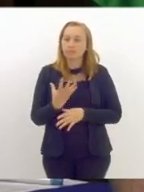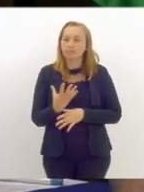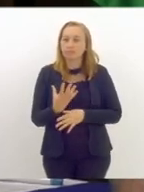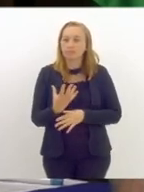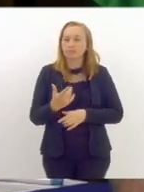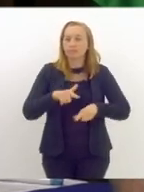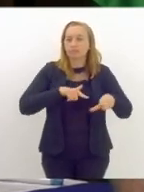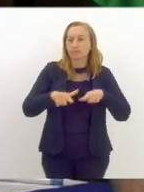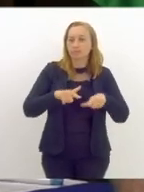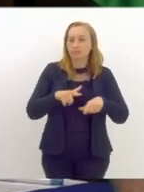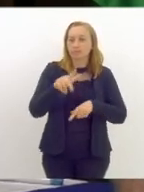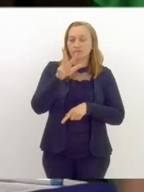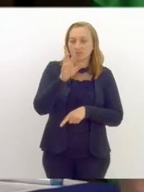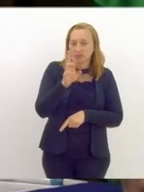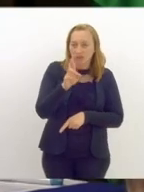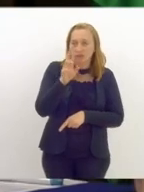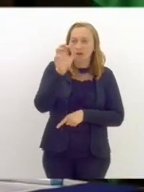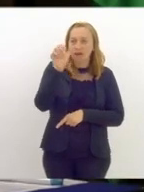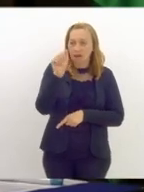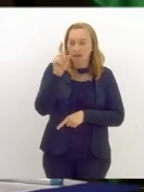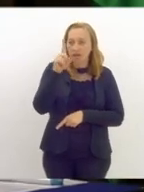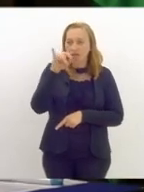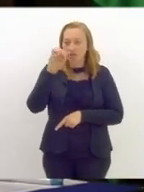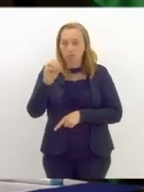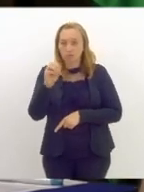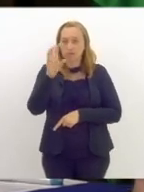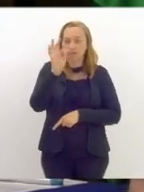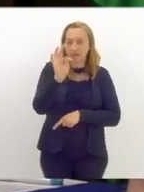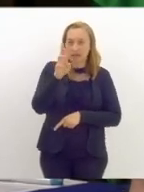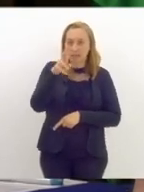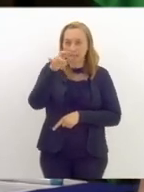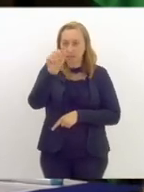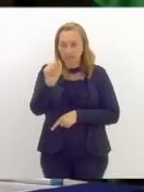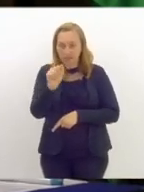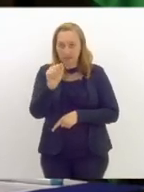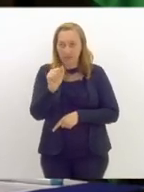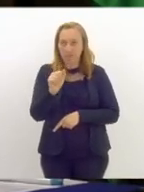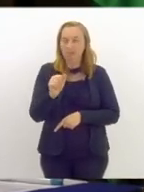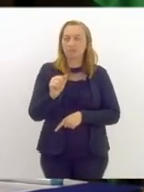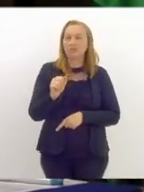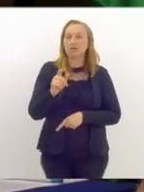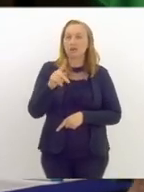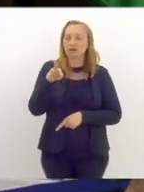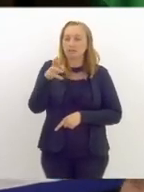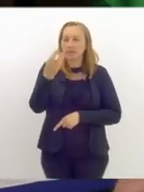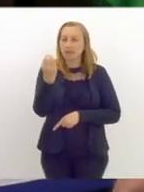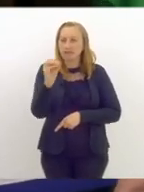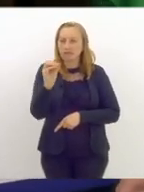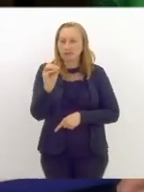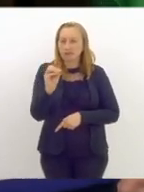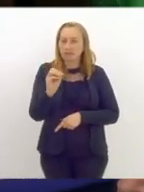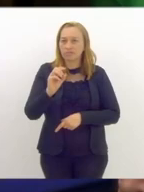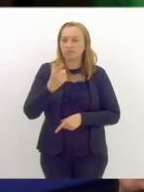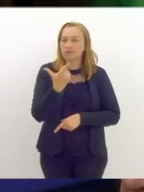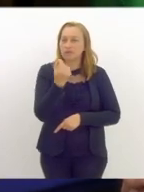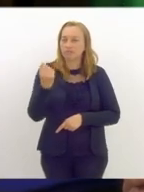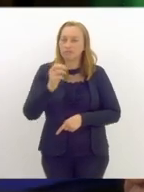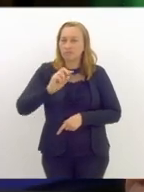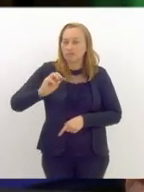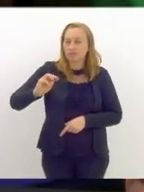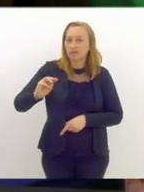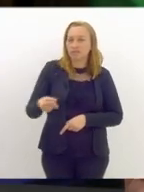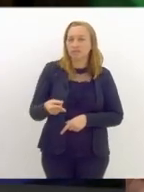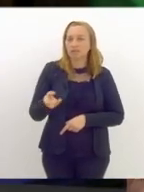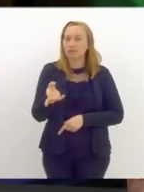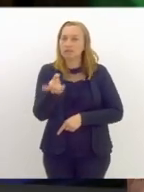radioterapia com o apoio da FAPERJ também, um aparelho que custou R$20 milhões. Estamos terminando a